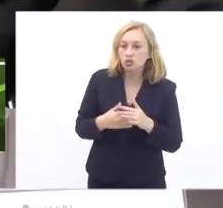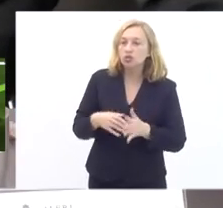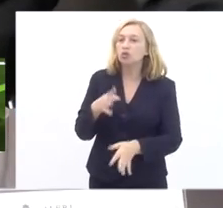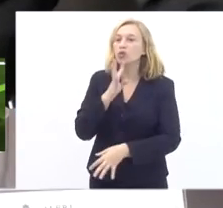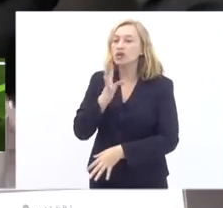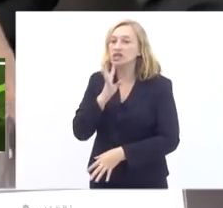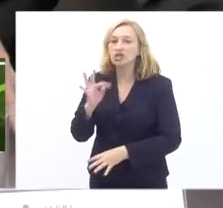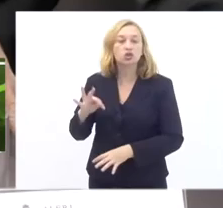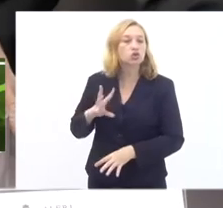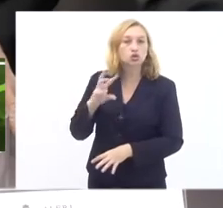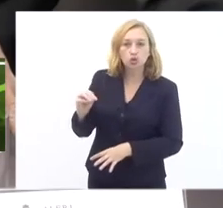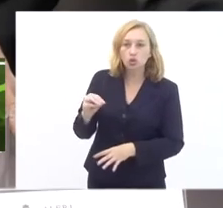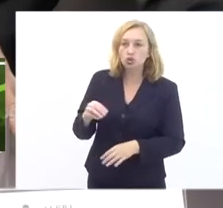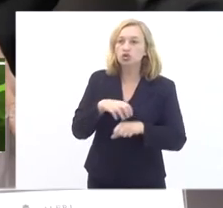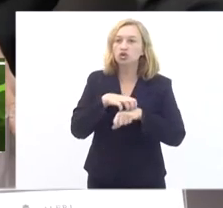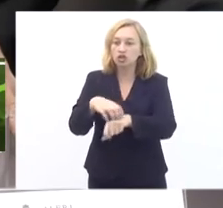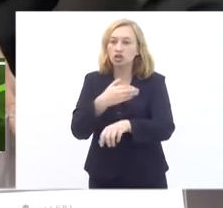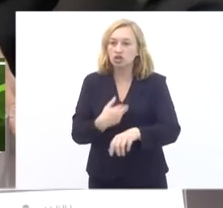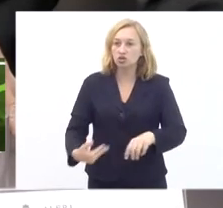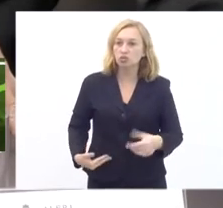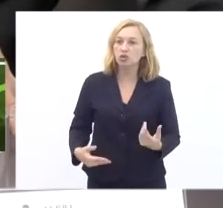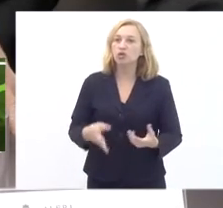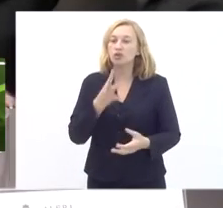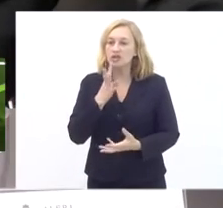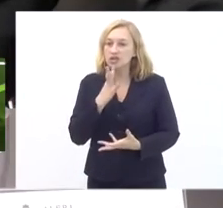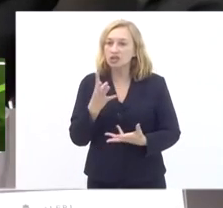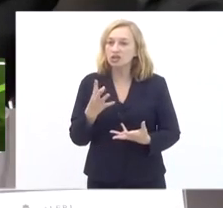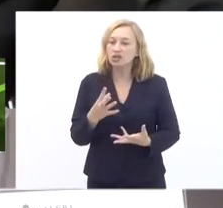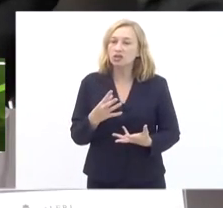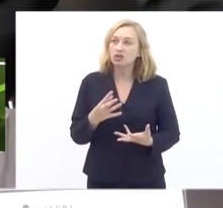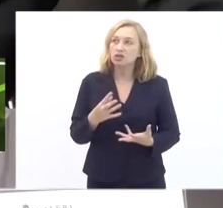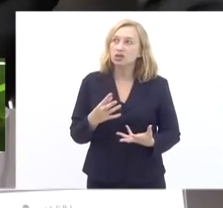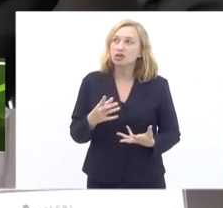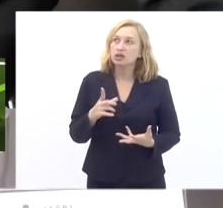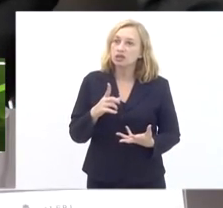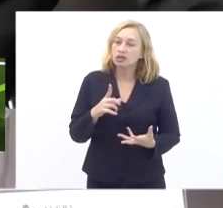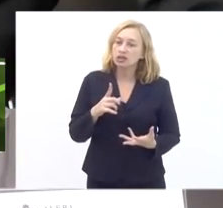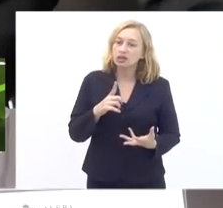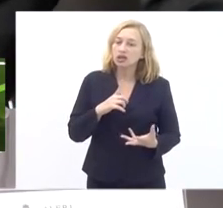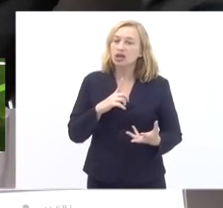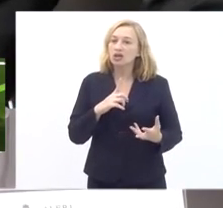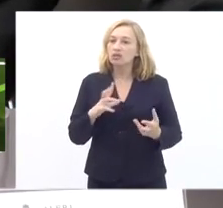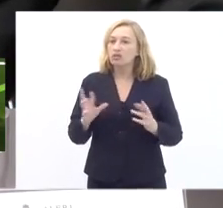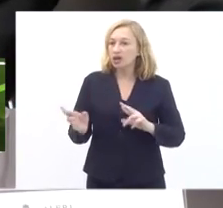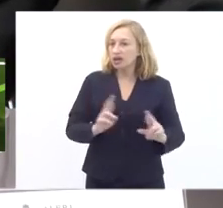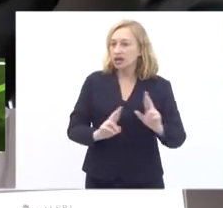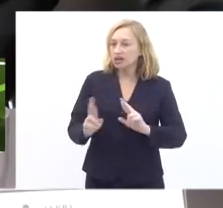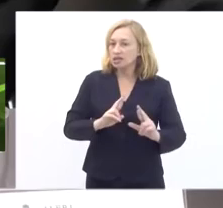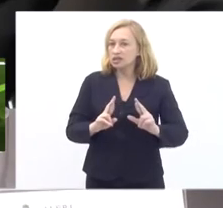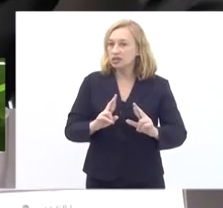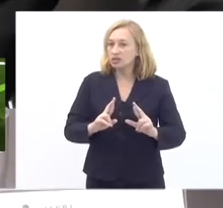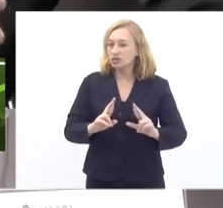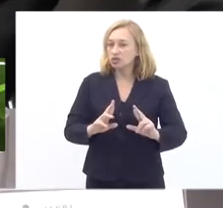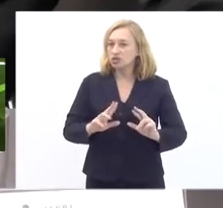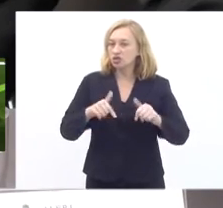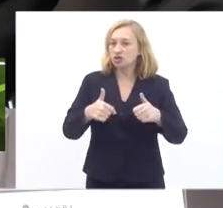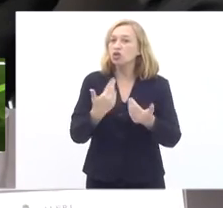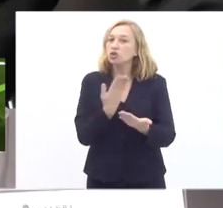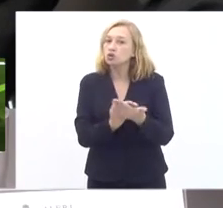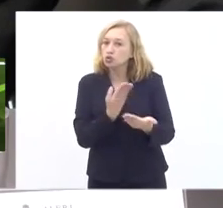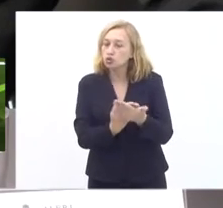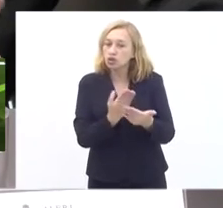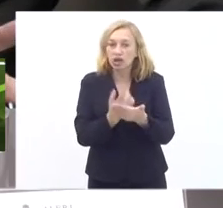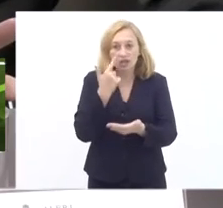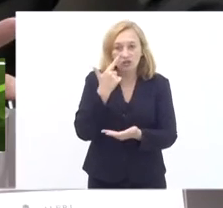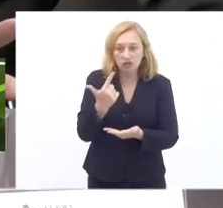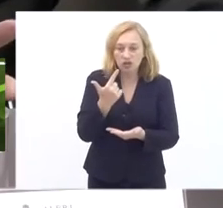reconhecidos, todos esses modos de transporte são reconhecidos como sendo, eles têm uma inter-relação dominante. Eles são estudados e são